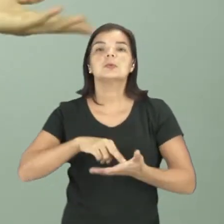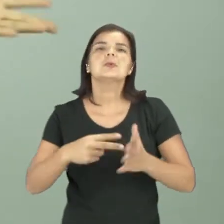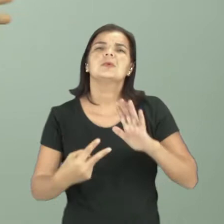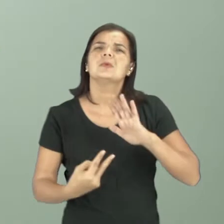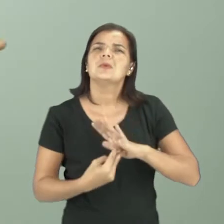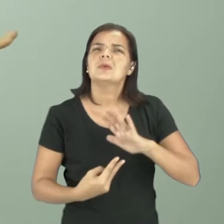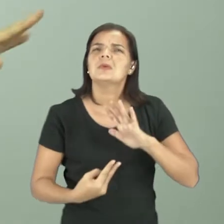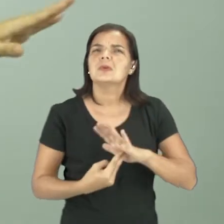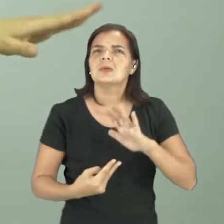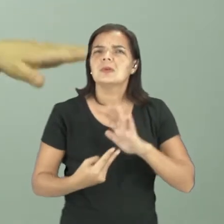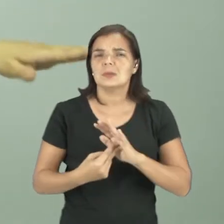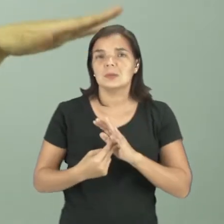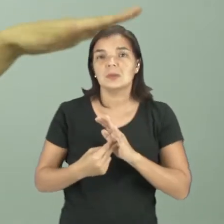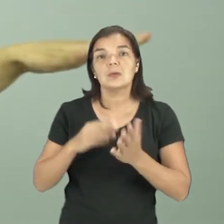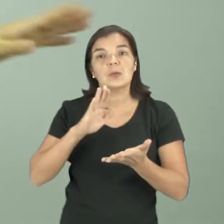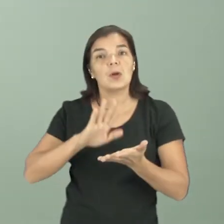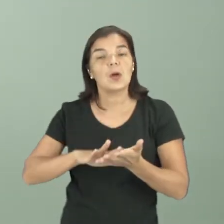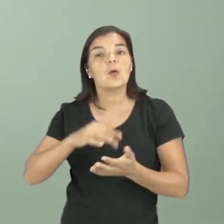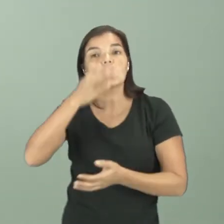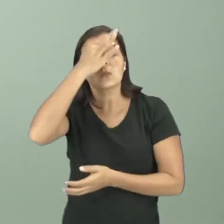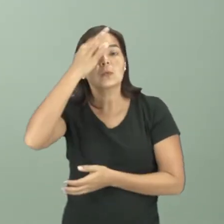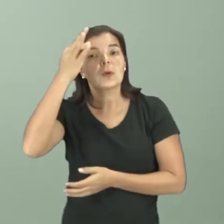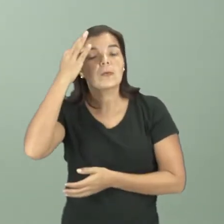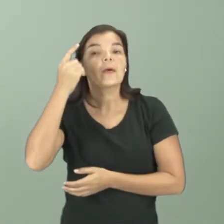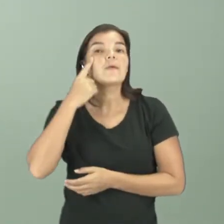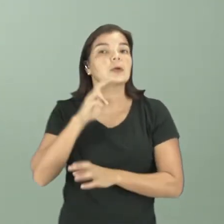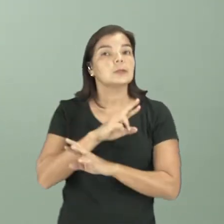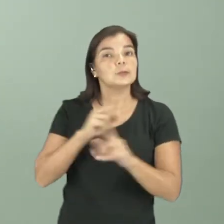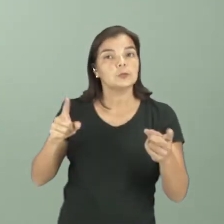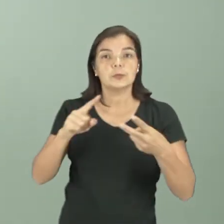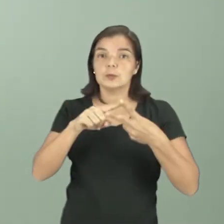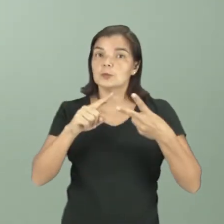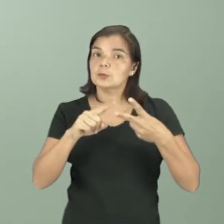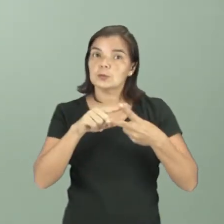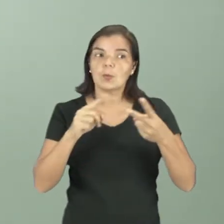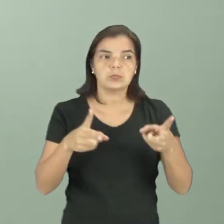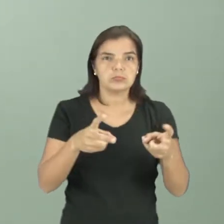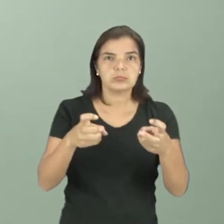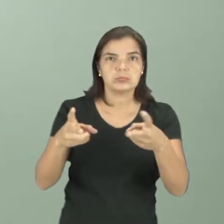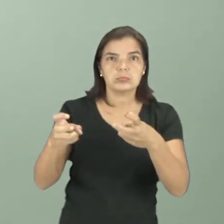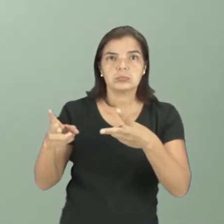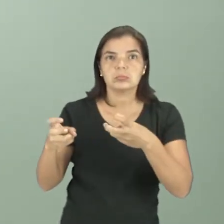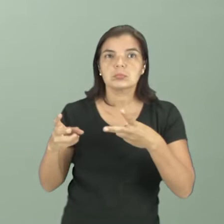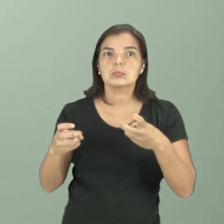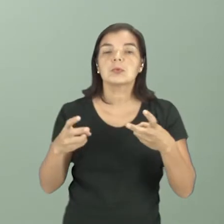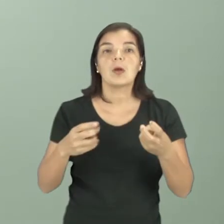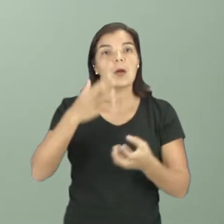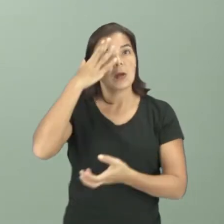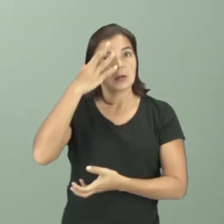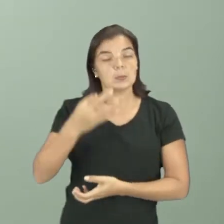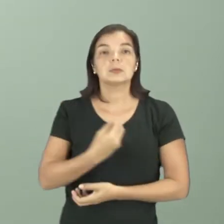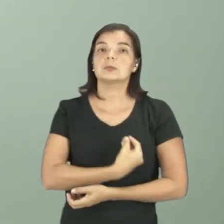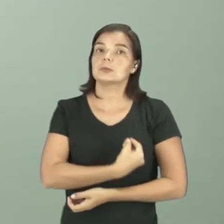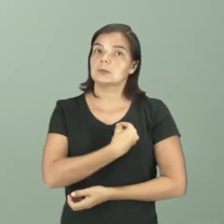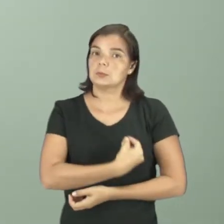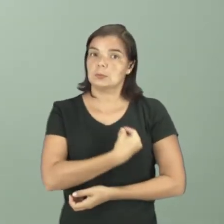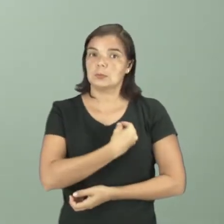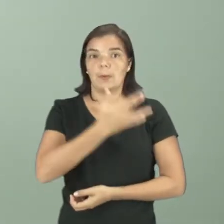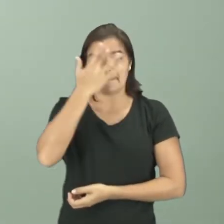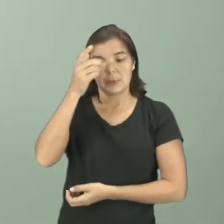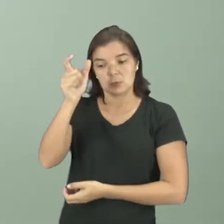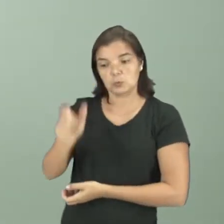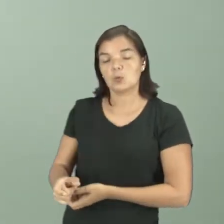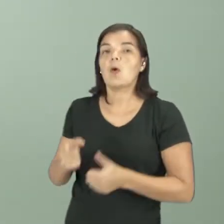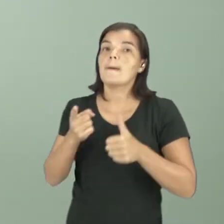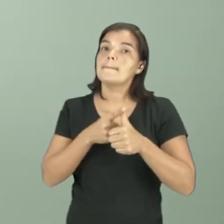da essência, que é a tradição filosófica. A gente vai ver a diferença entre os dois, vamos explorar isso hoje, para afirmar a existência do ser humano.